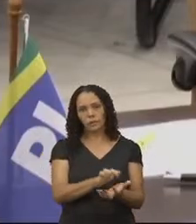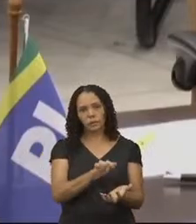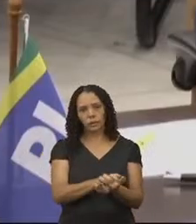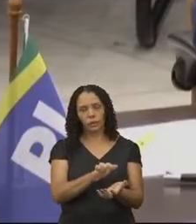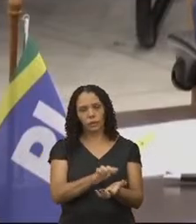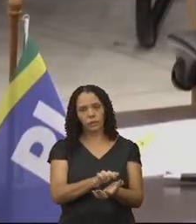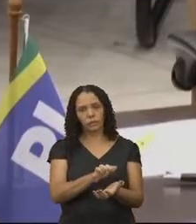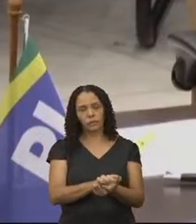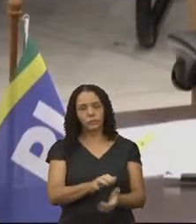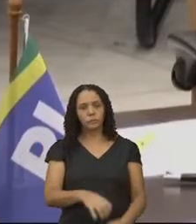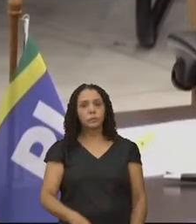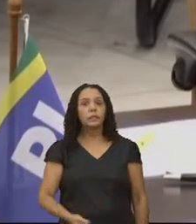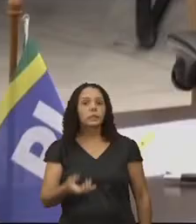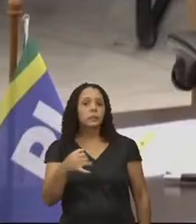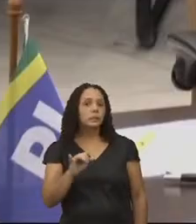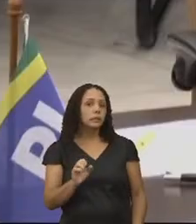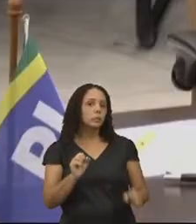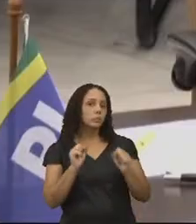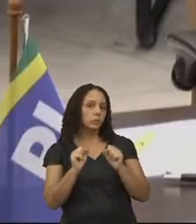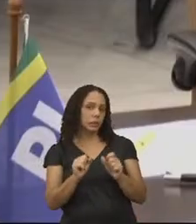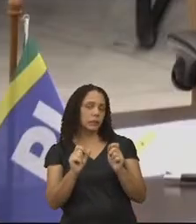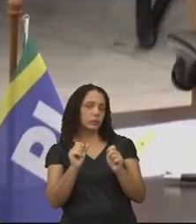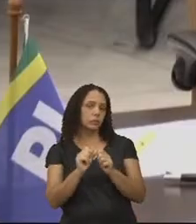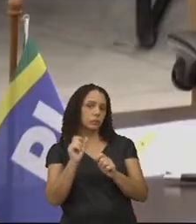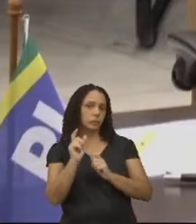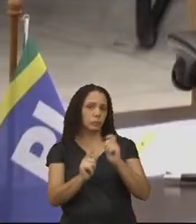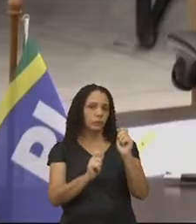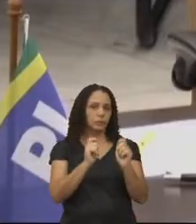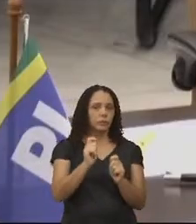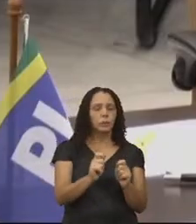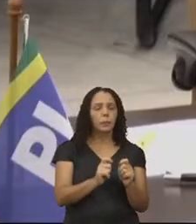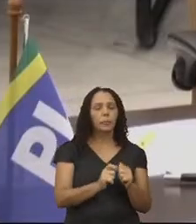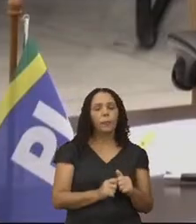e vê se poderia ele fazer,